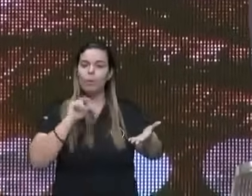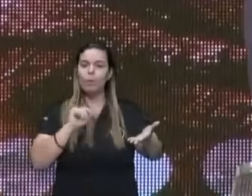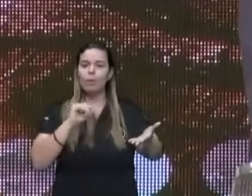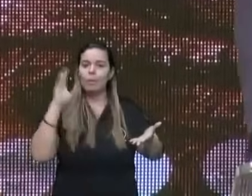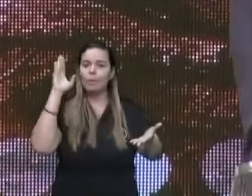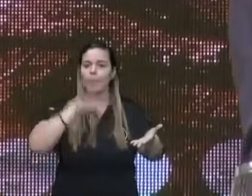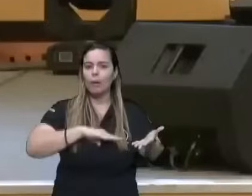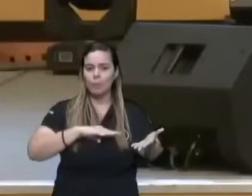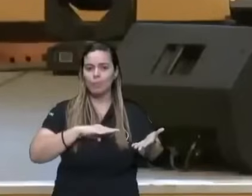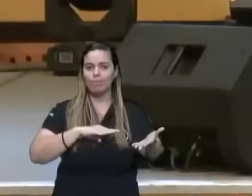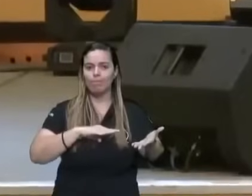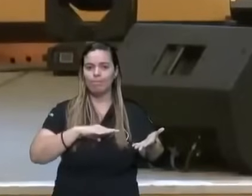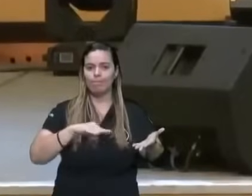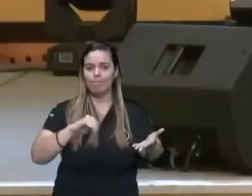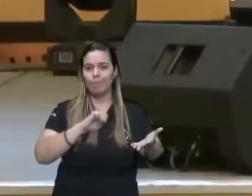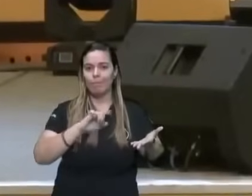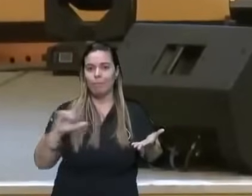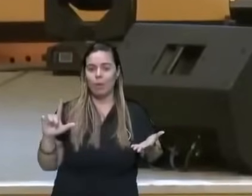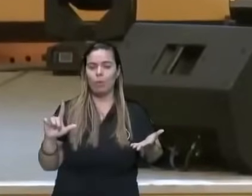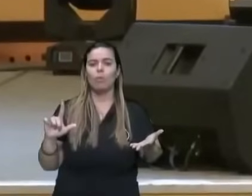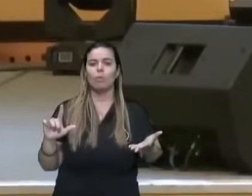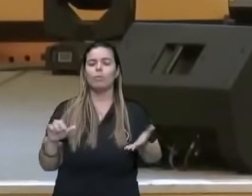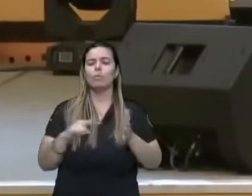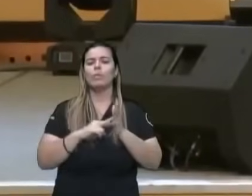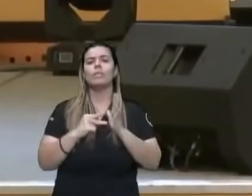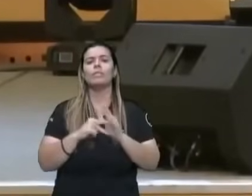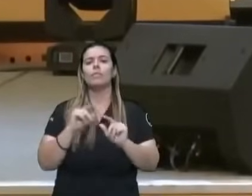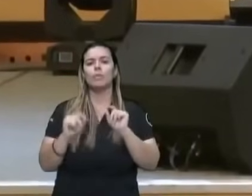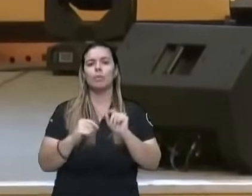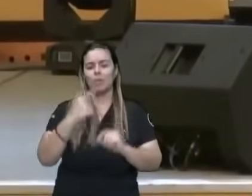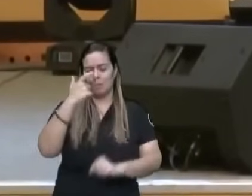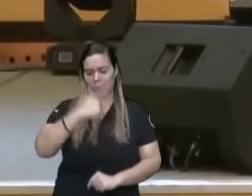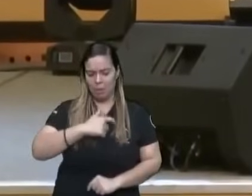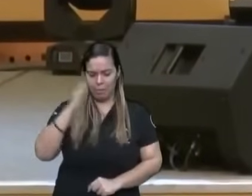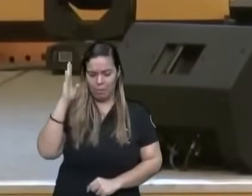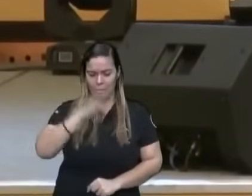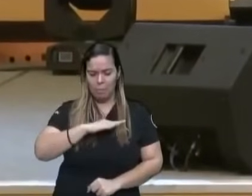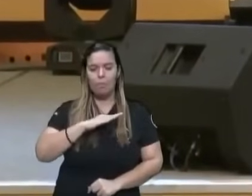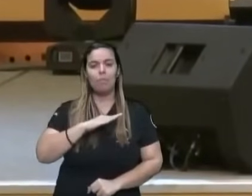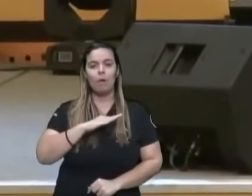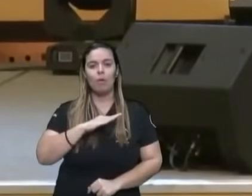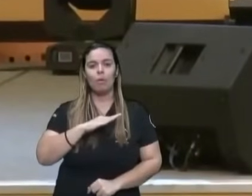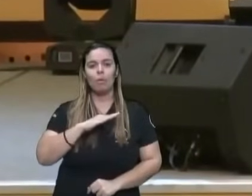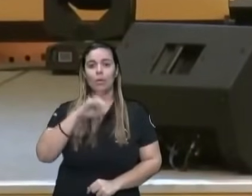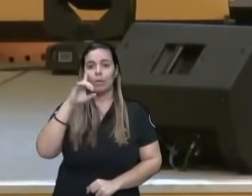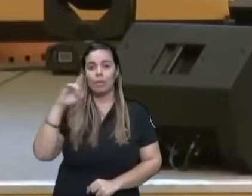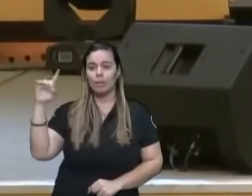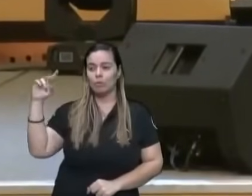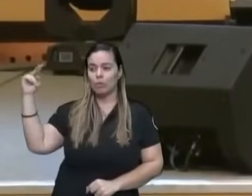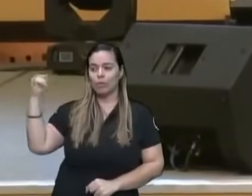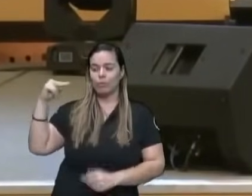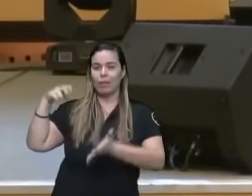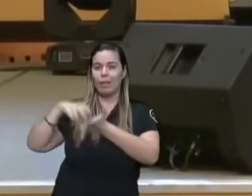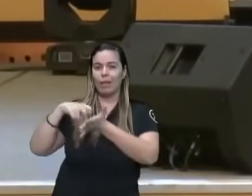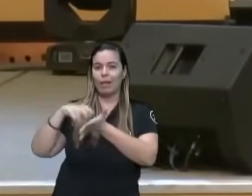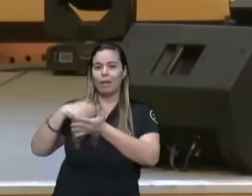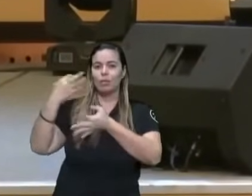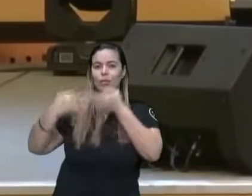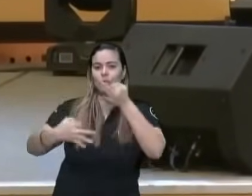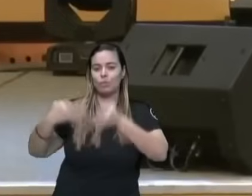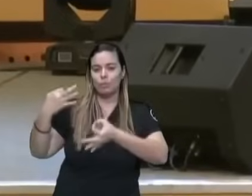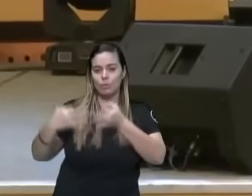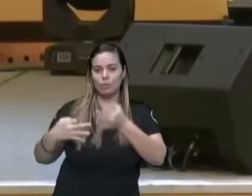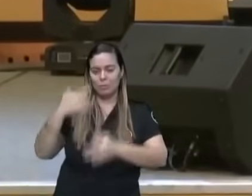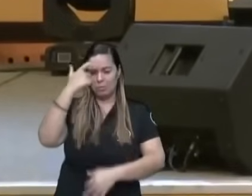Maldito. O que é uma pessoa maldita? Uma pessoa onde Deus exerce juízos sobre ela. O que é uma